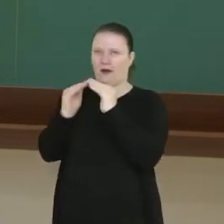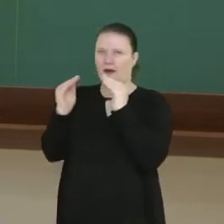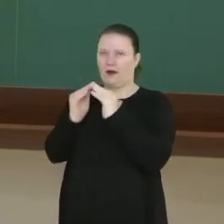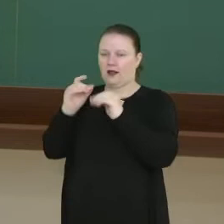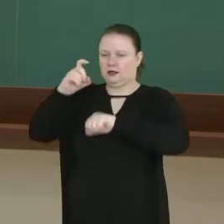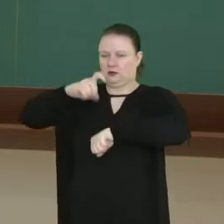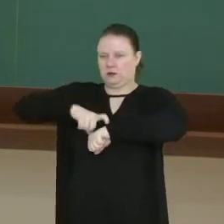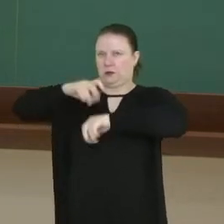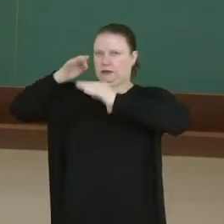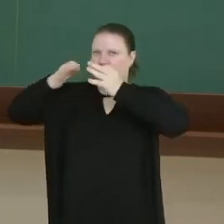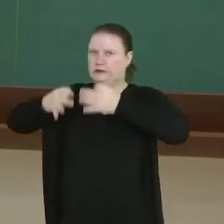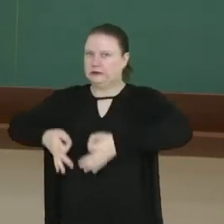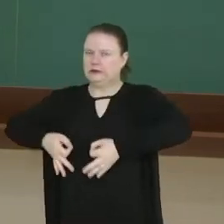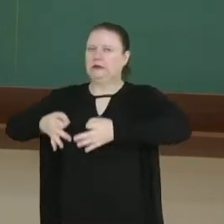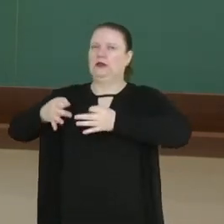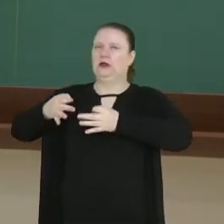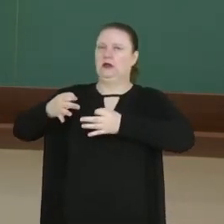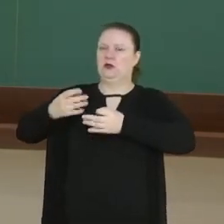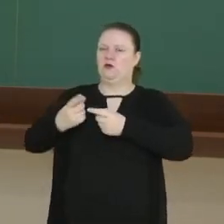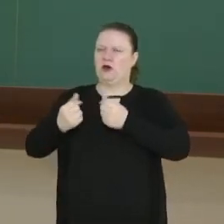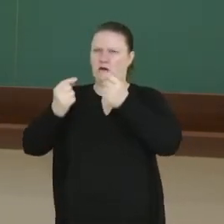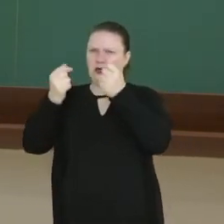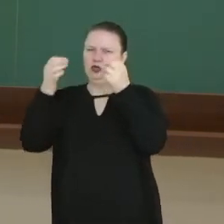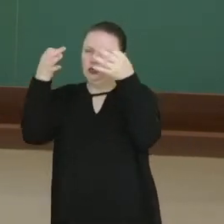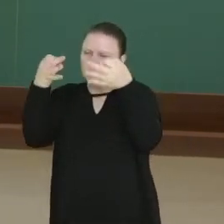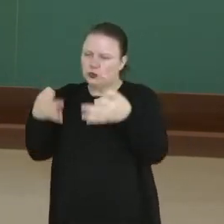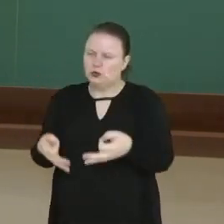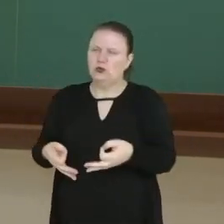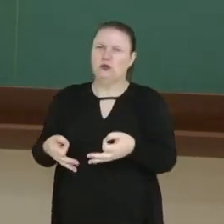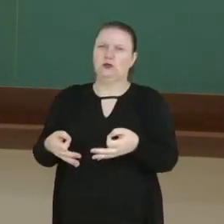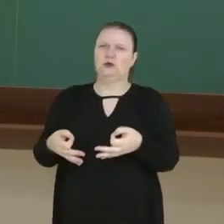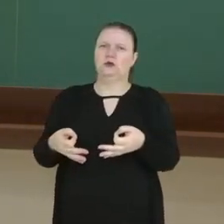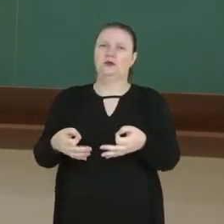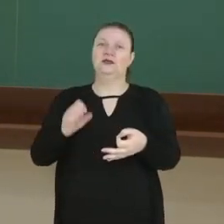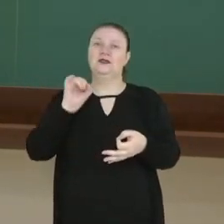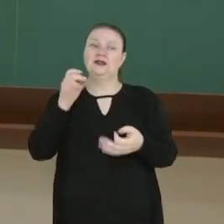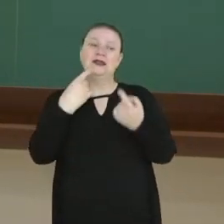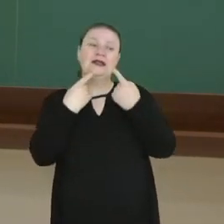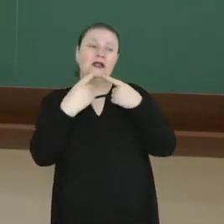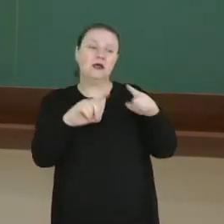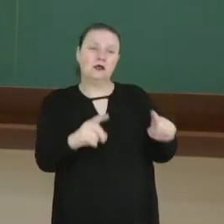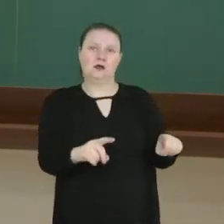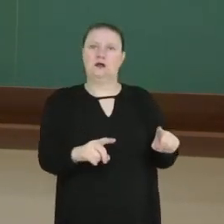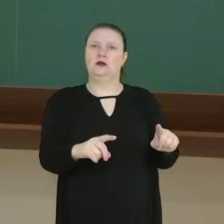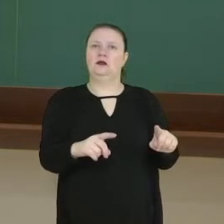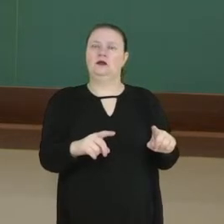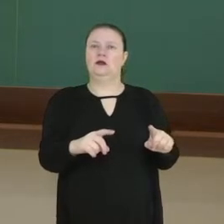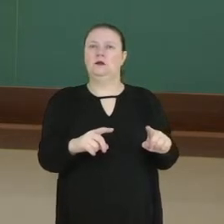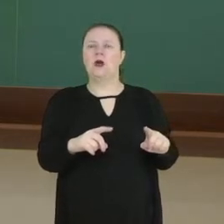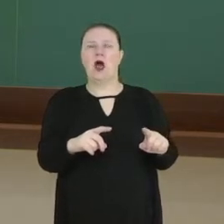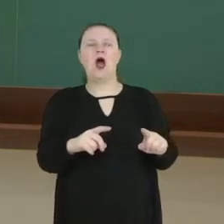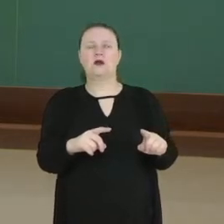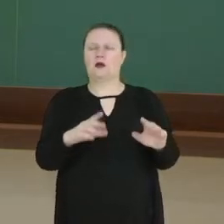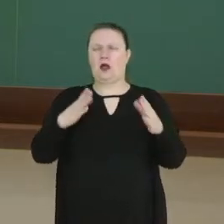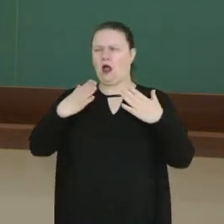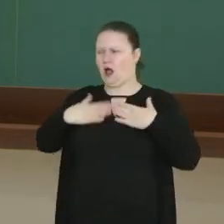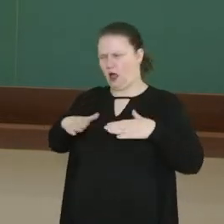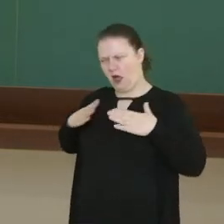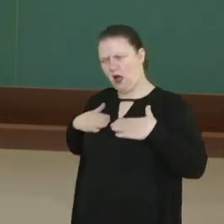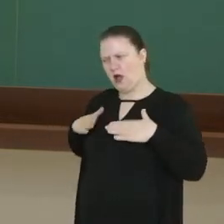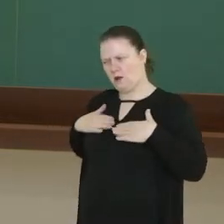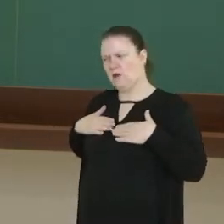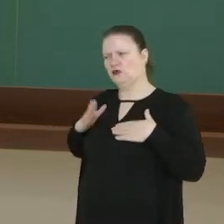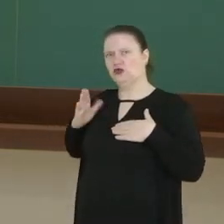justo, né, quando você reclama e é prontamente atendido, você passa a confiar mais naquela loja, né,